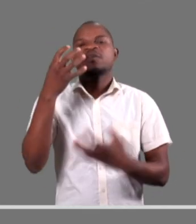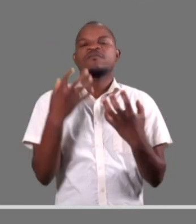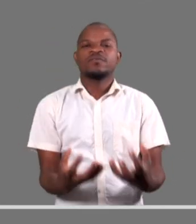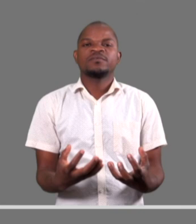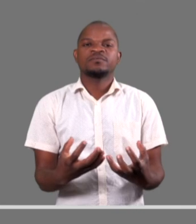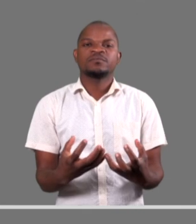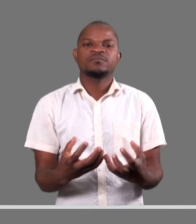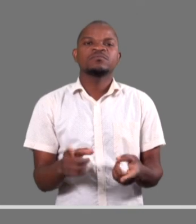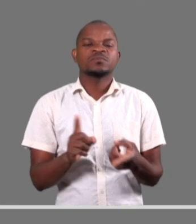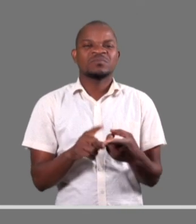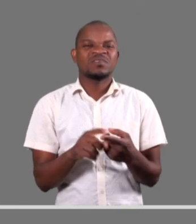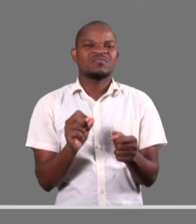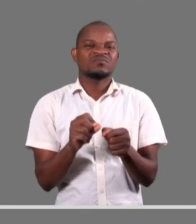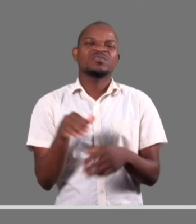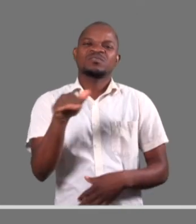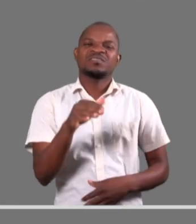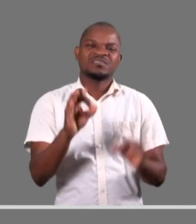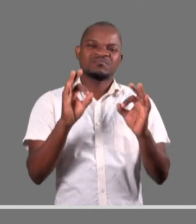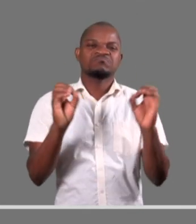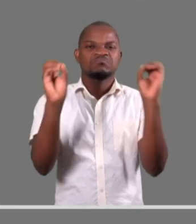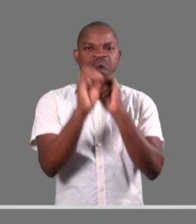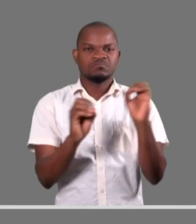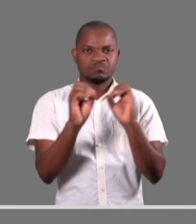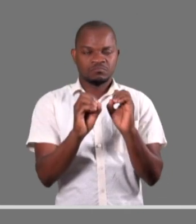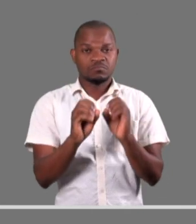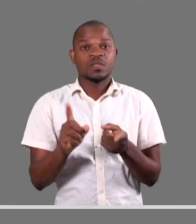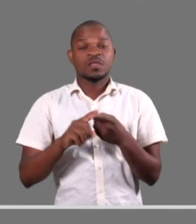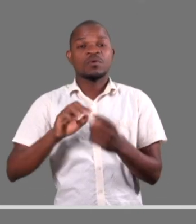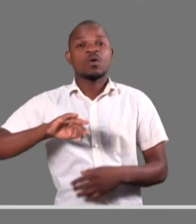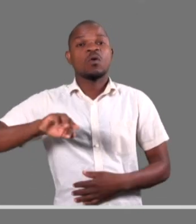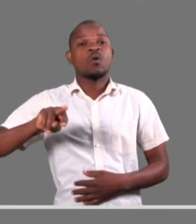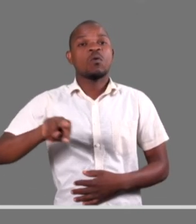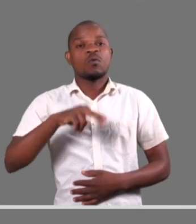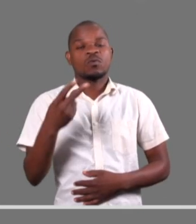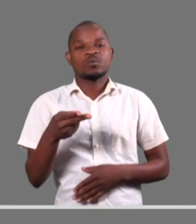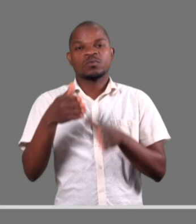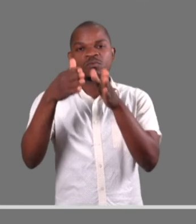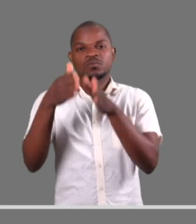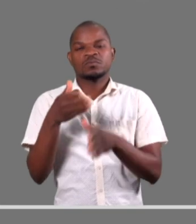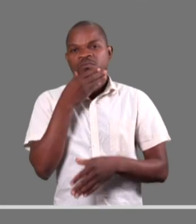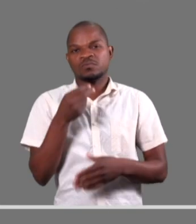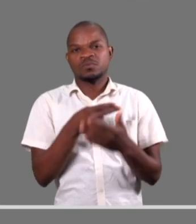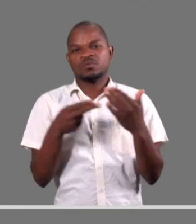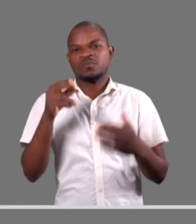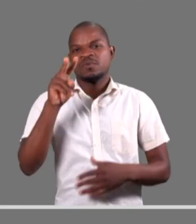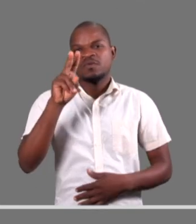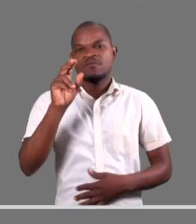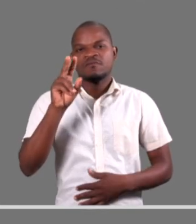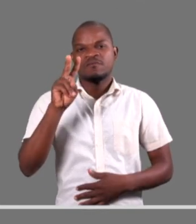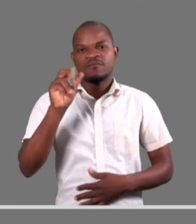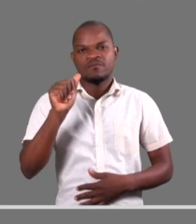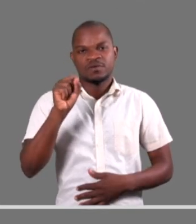não é? E acabamos porque era uma sociedade doente. Para Vasco Adão, o psicólogo, o abandono de pessoas com